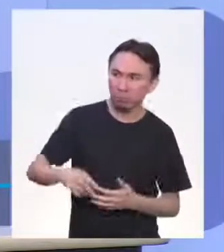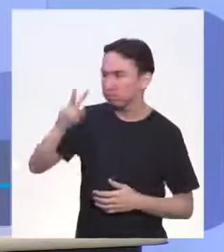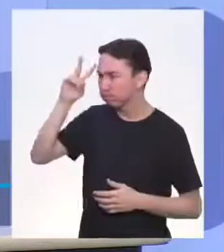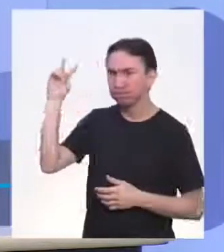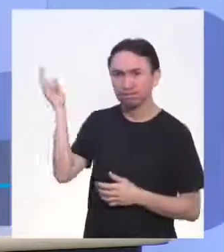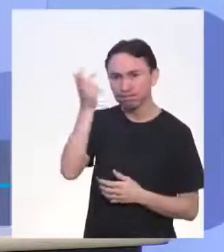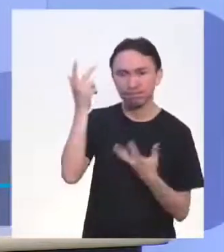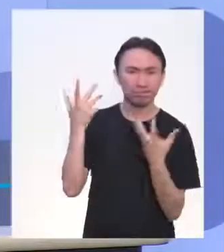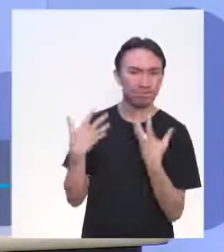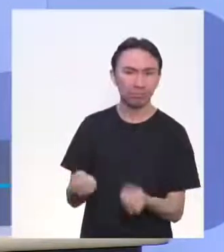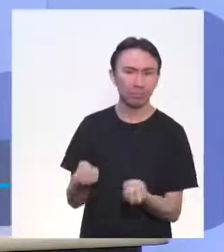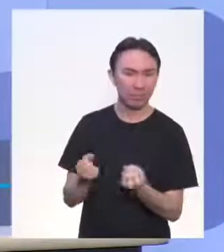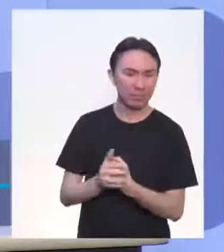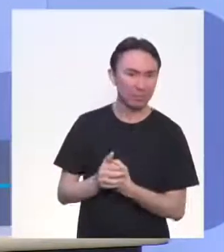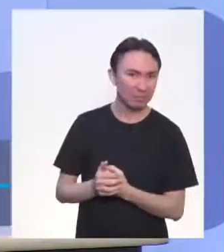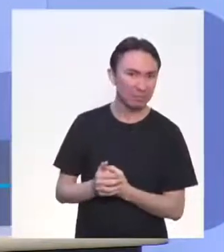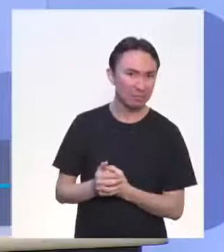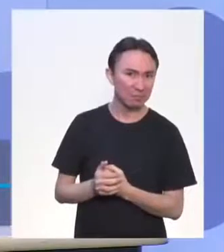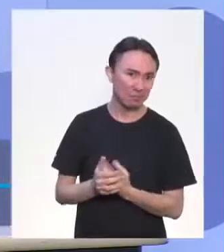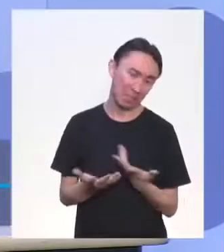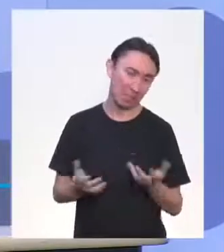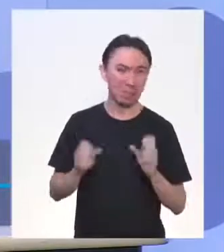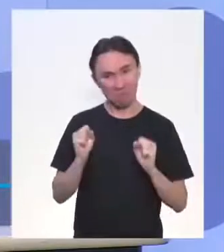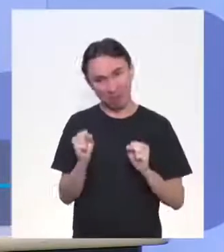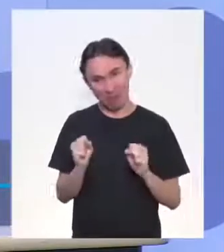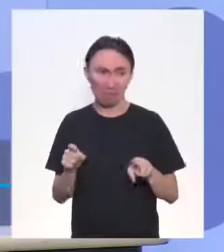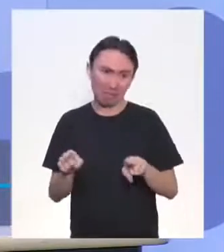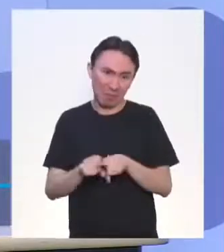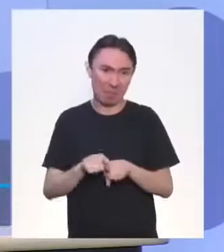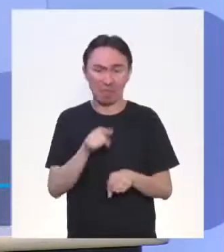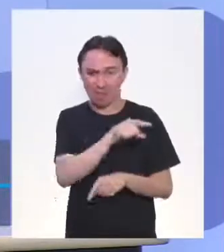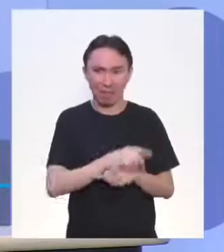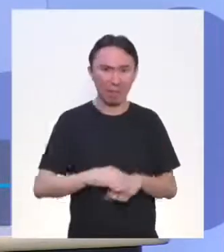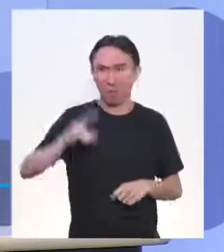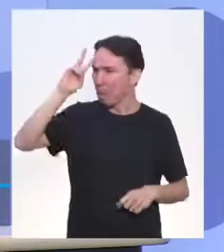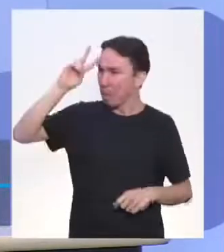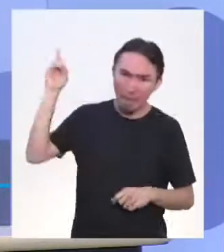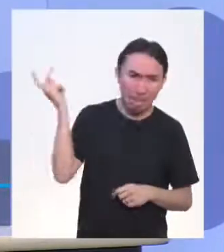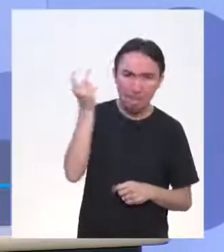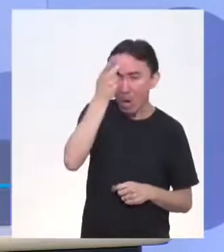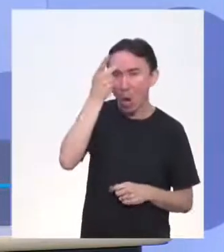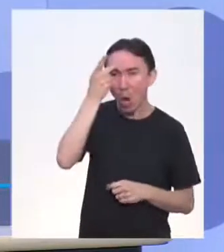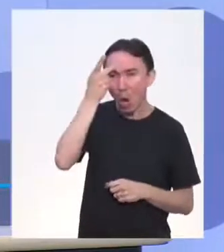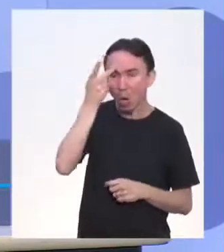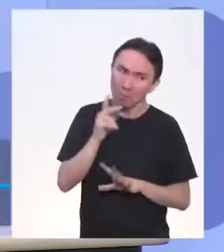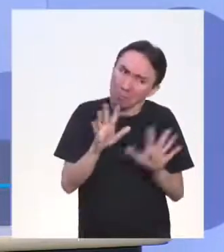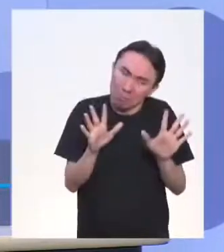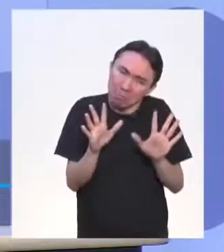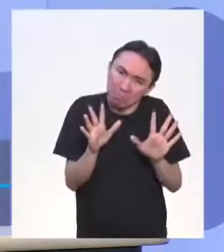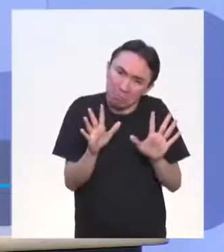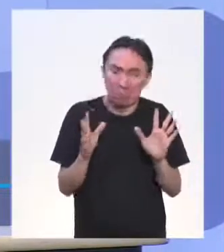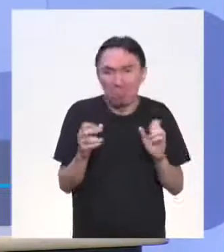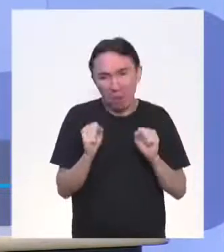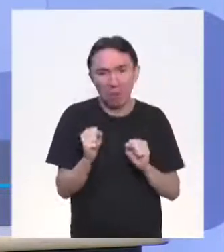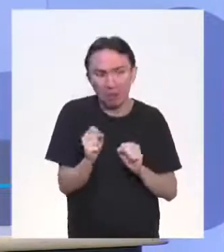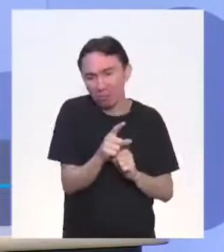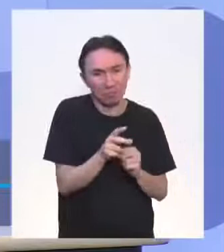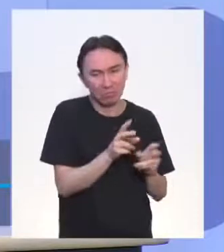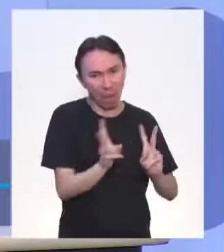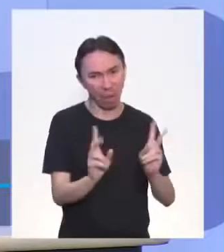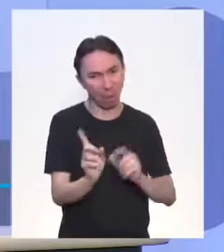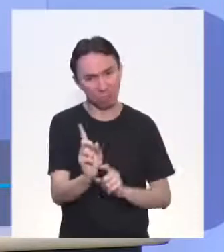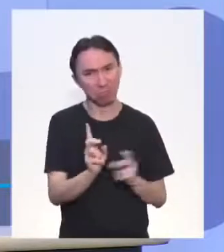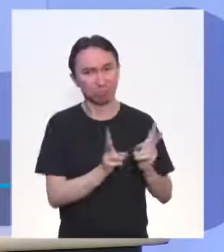precisa ele pode não mudar a opinião. É claro que eu quero que ele mude, né? Sim. Opinião, comportamento. Ele pode não mudar, mas eu